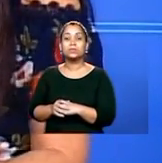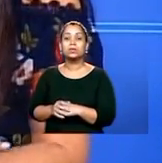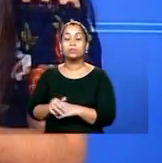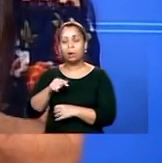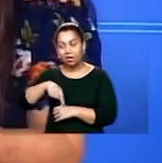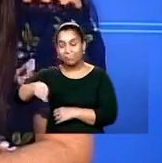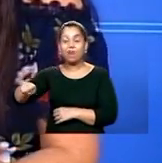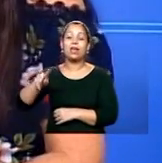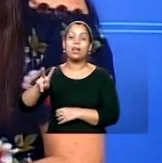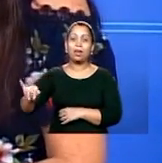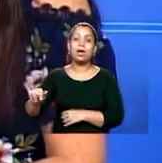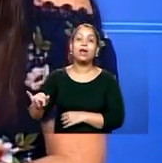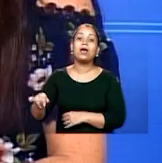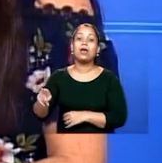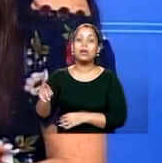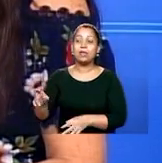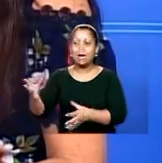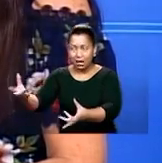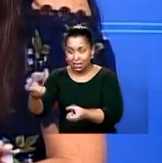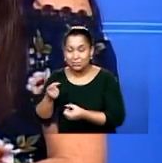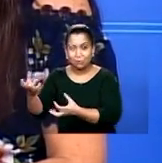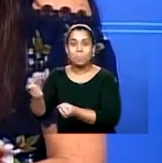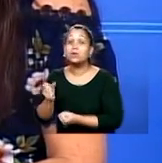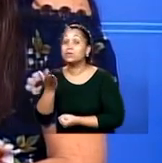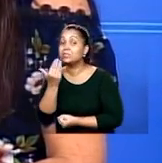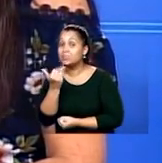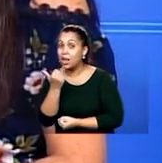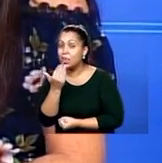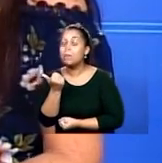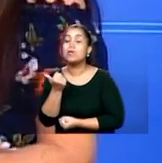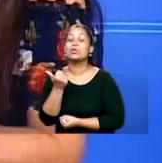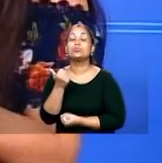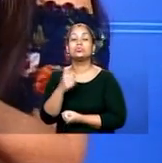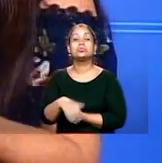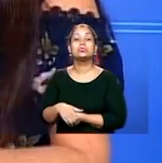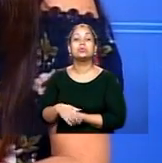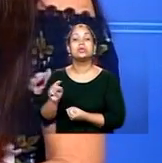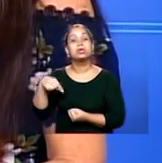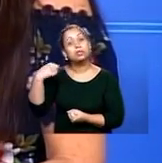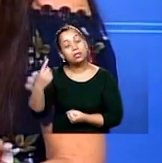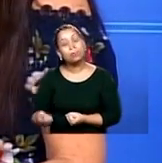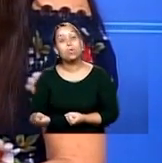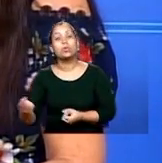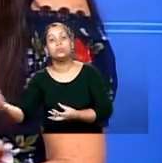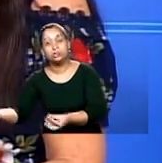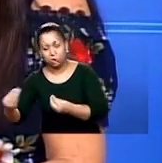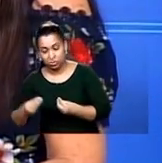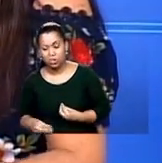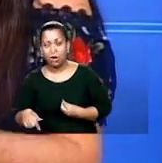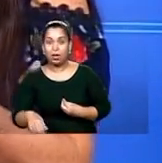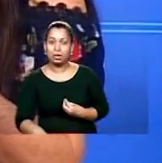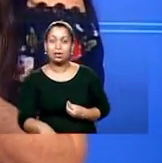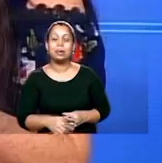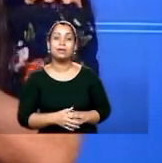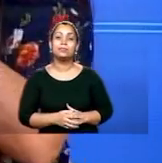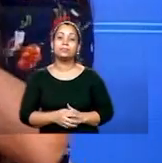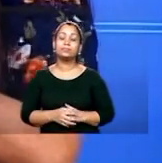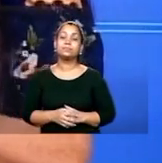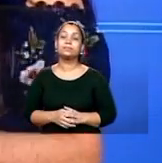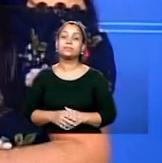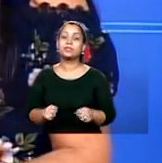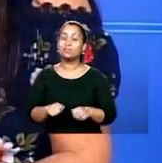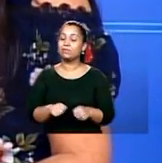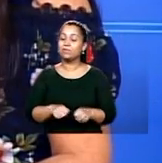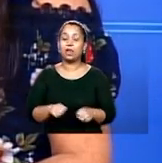para ir até o evento, ficar recebendo esses alimentos na entrada, e depois a gente traz esses alimentos para o Banco de Alimentos,